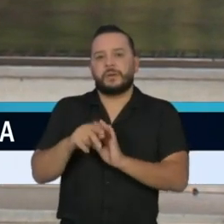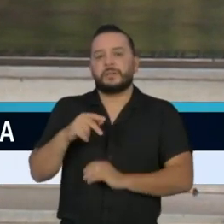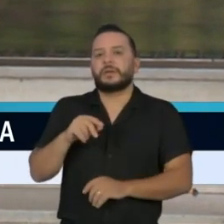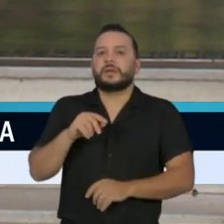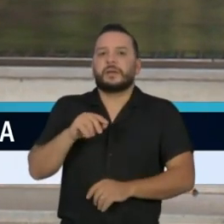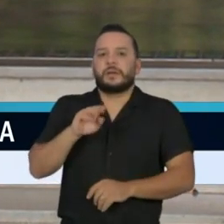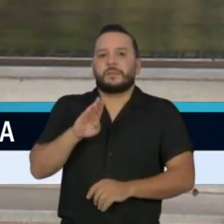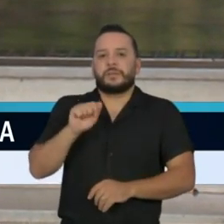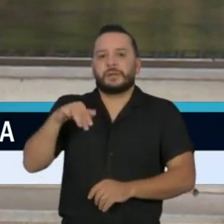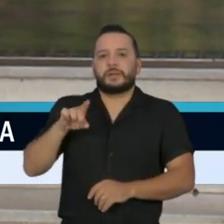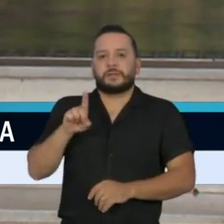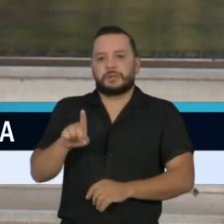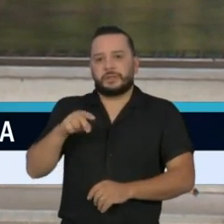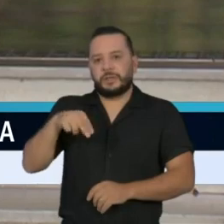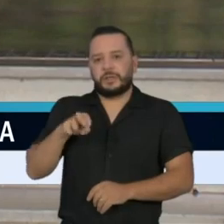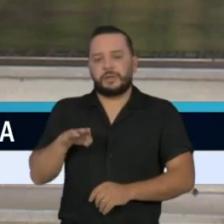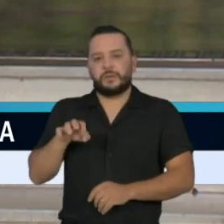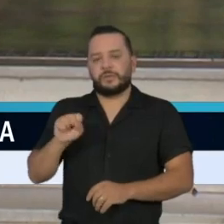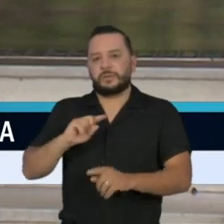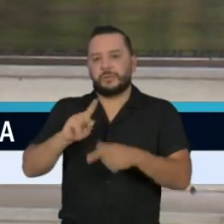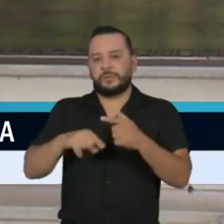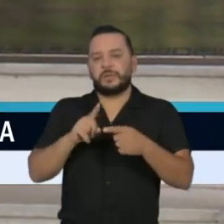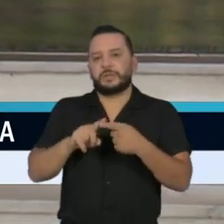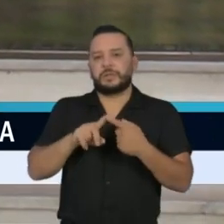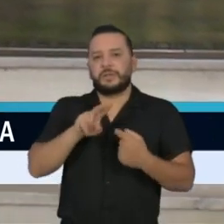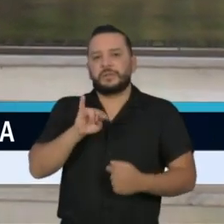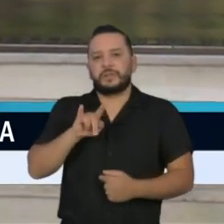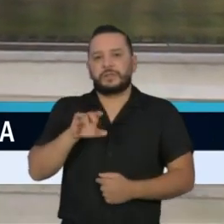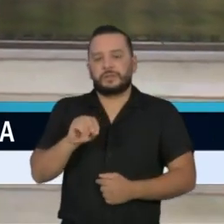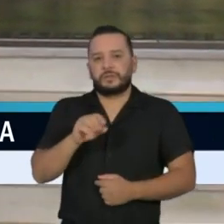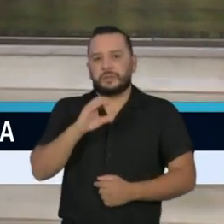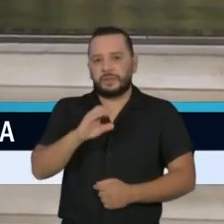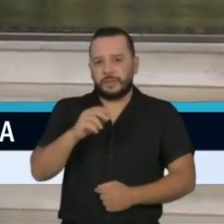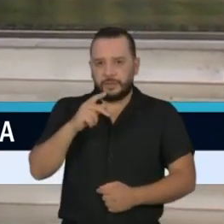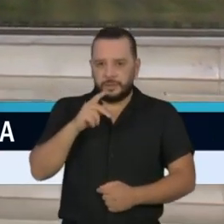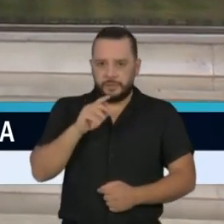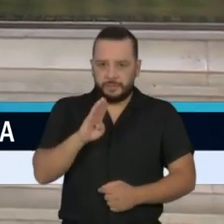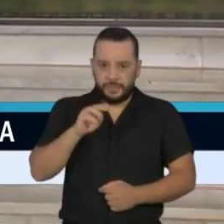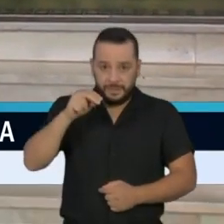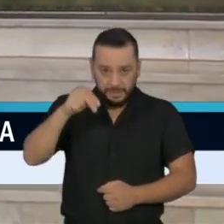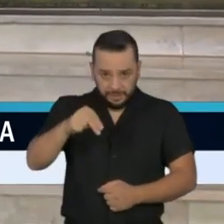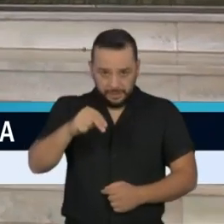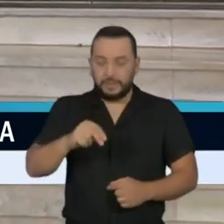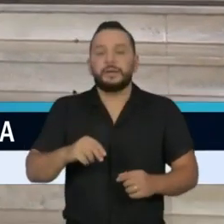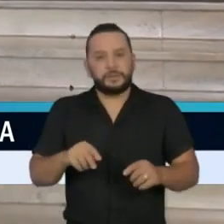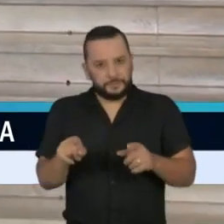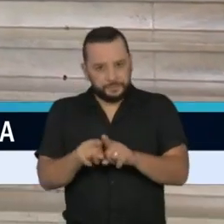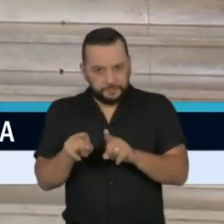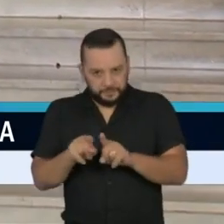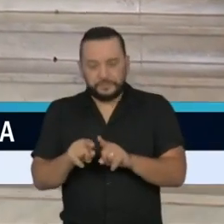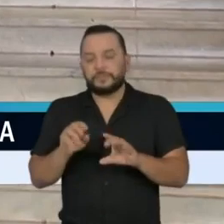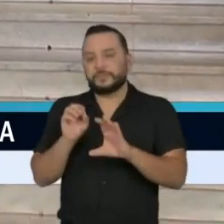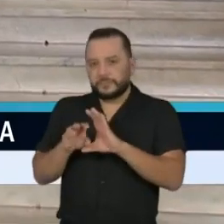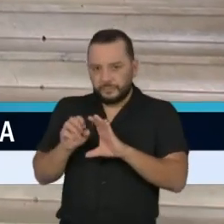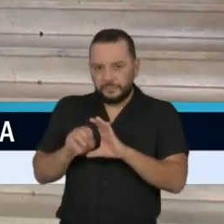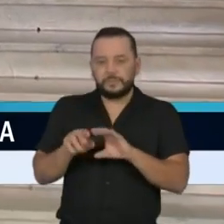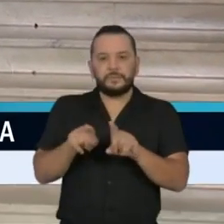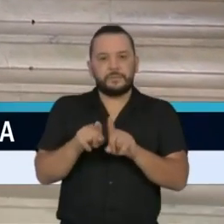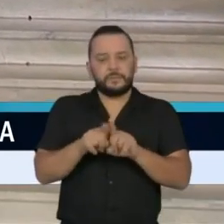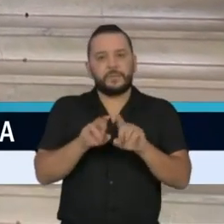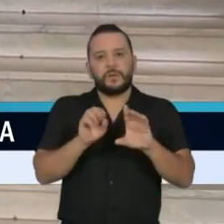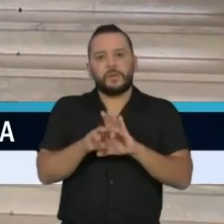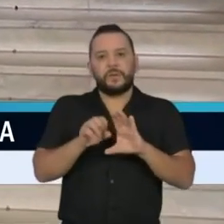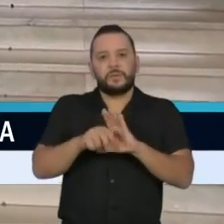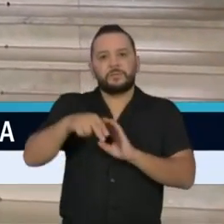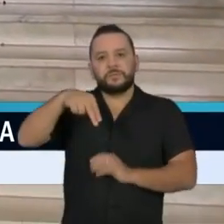Passarelli, da Rádio CBN, e aqui presencialmente, logo após a Band News, a TV Globo e a Globo News. Silvério,